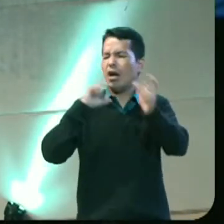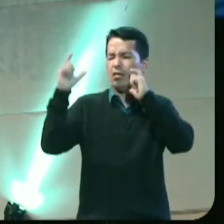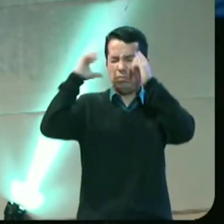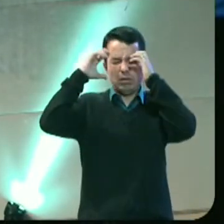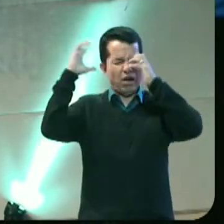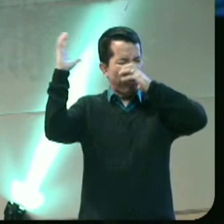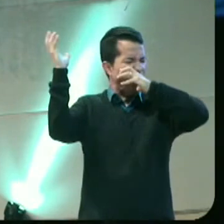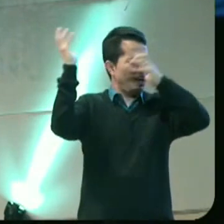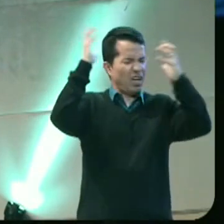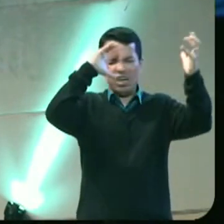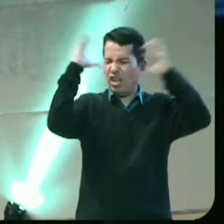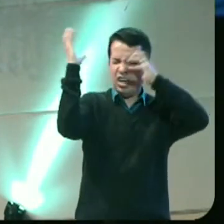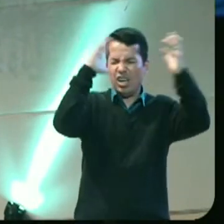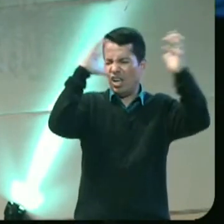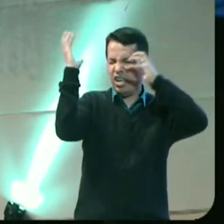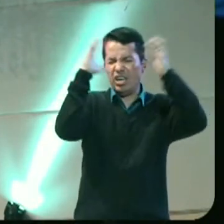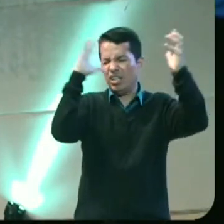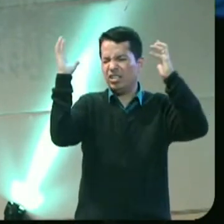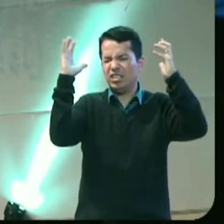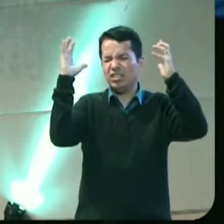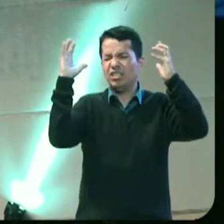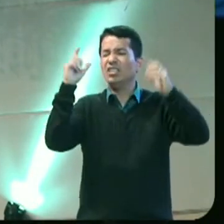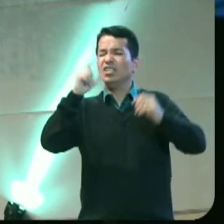por mais que os trovões possam nos